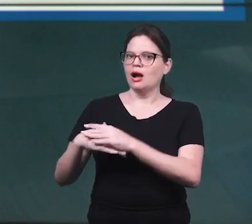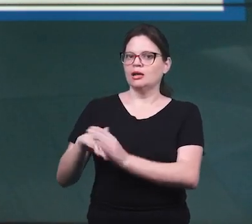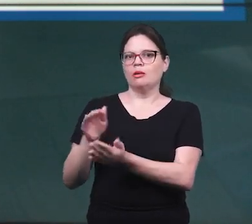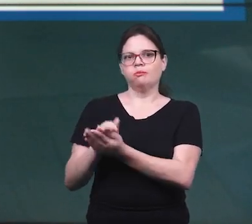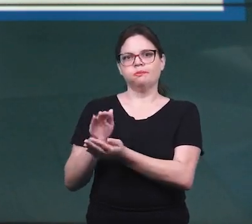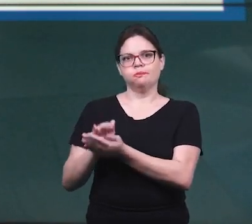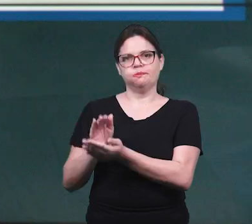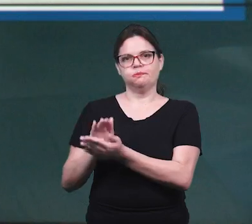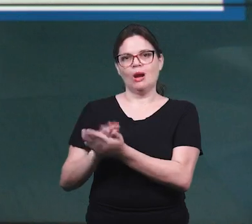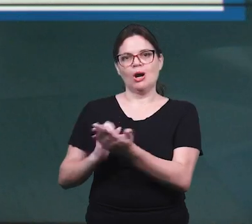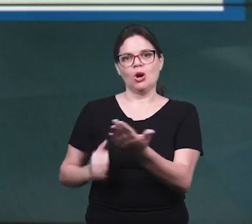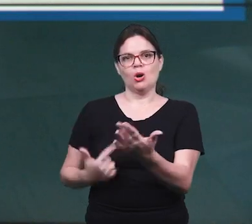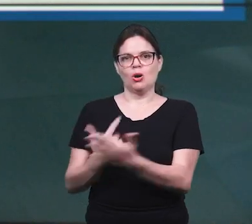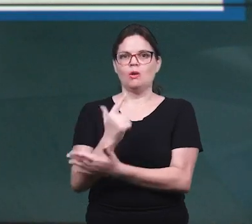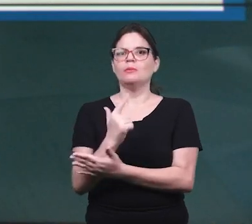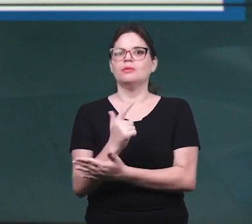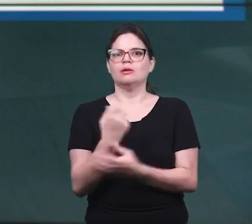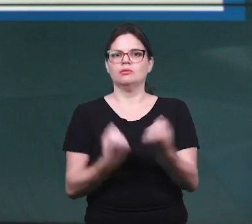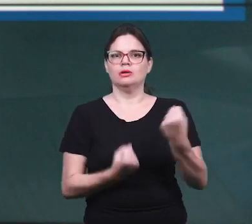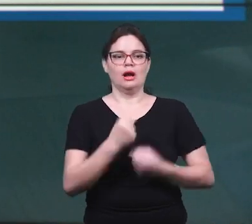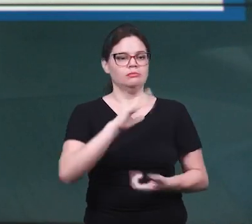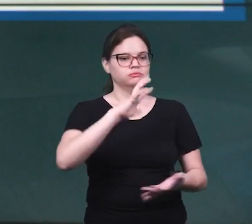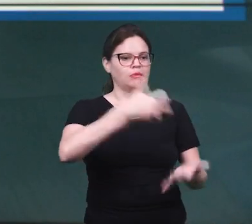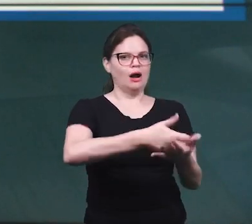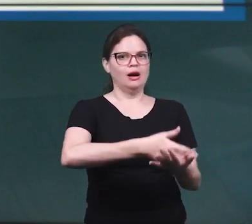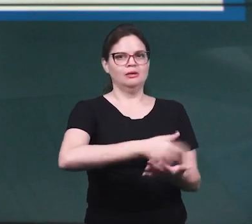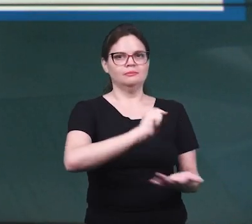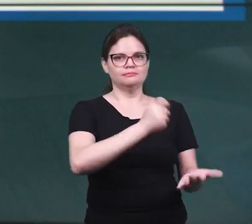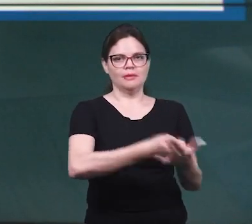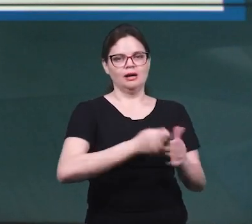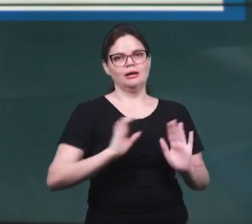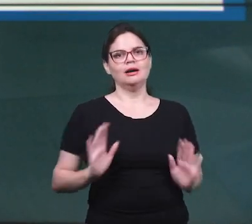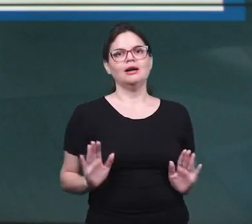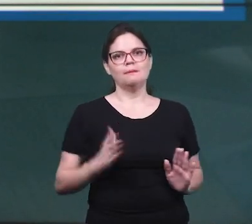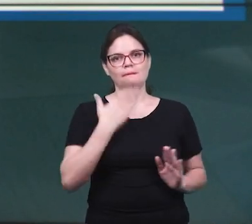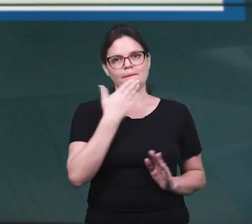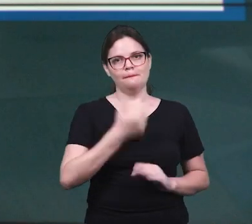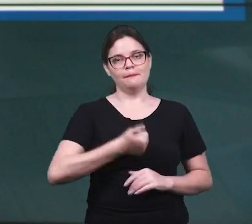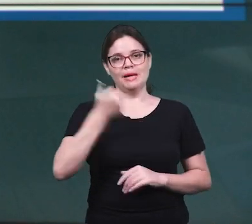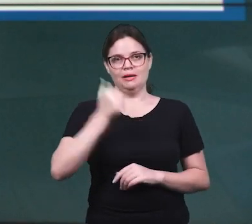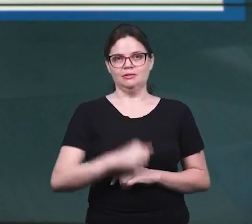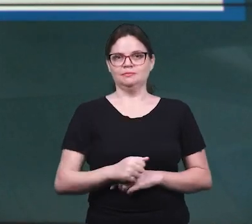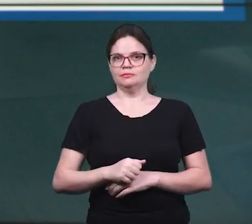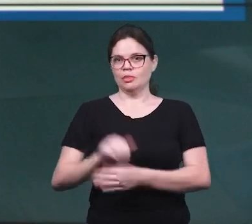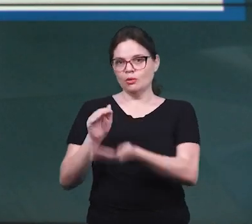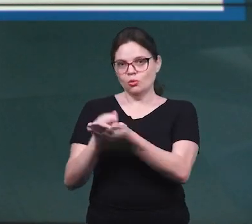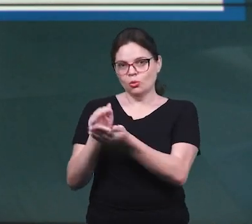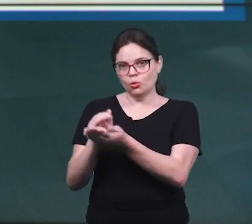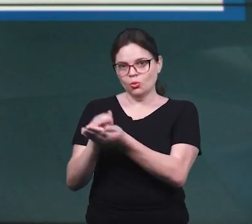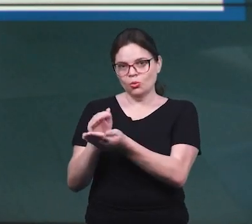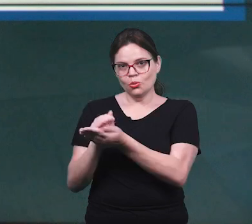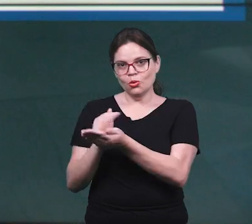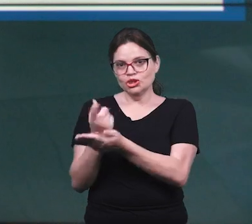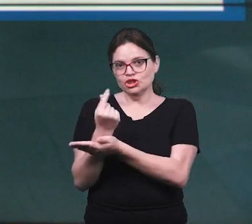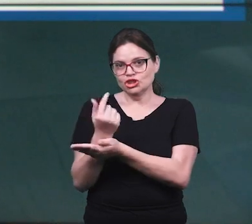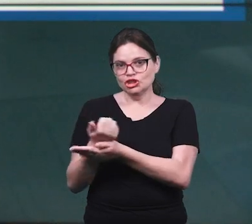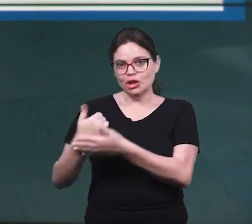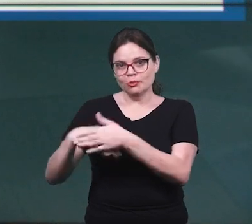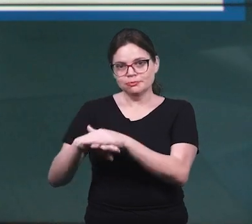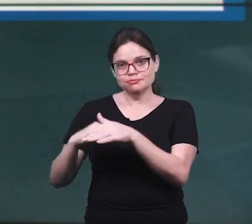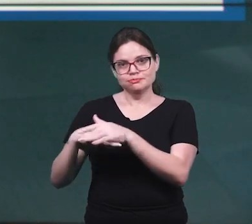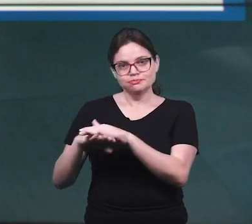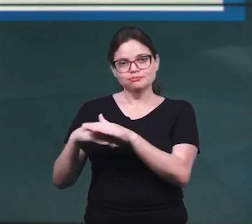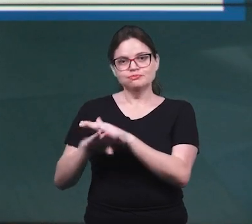e comprar o carro à vista. Guardar o dinheiro e comprar todos os